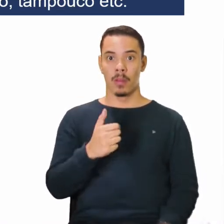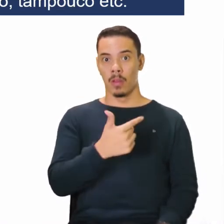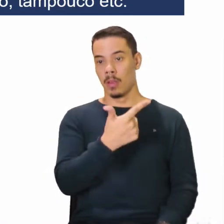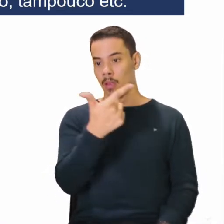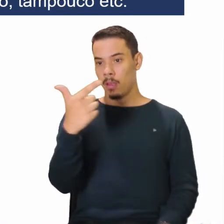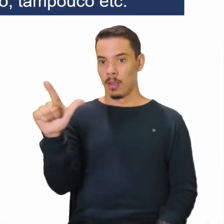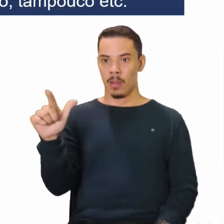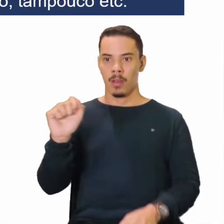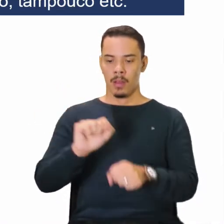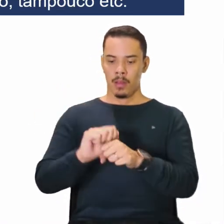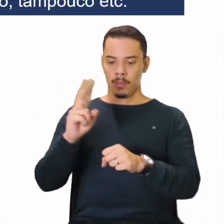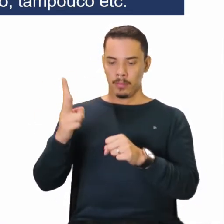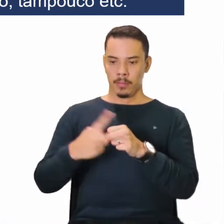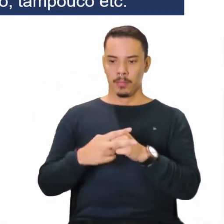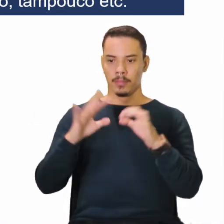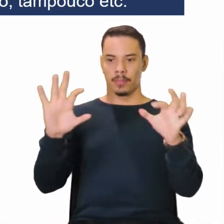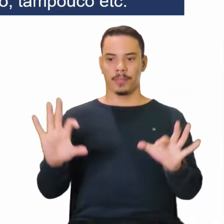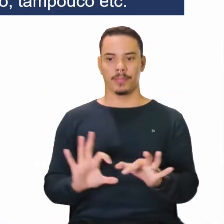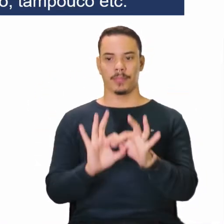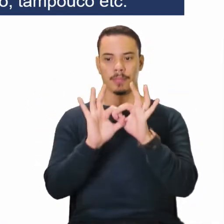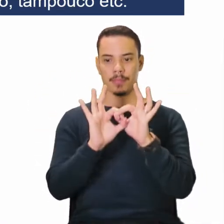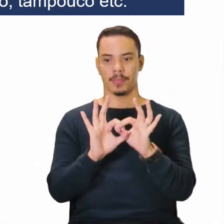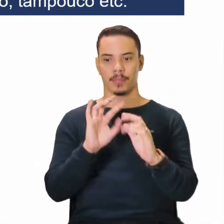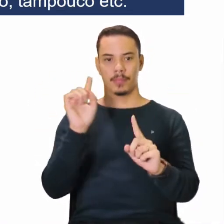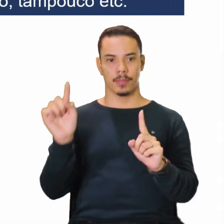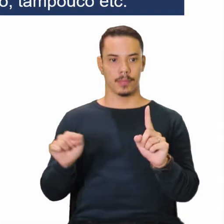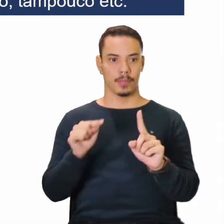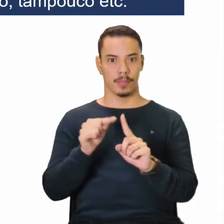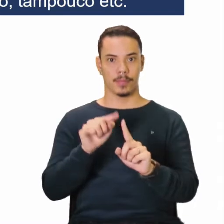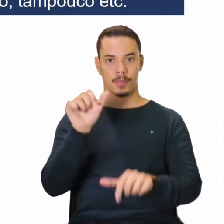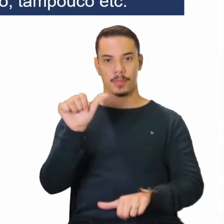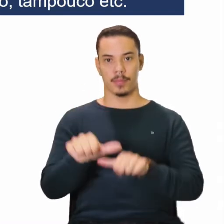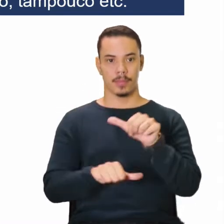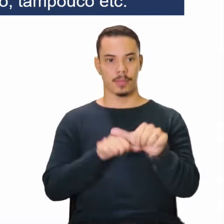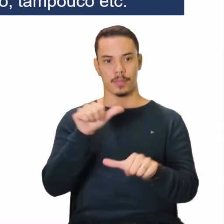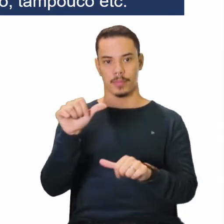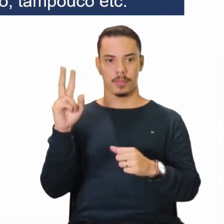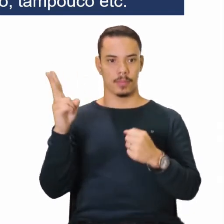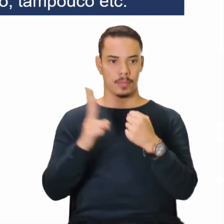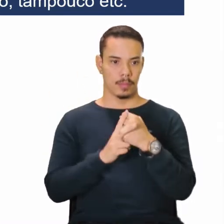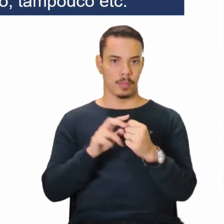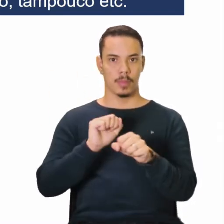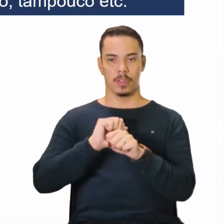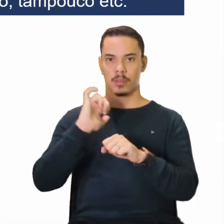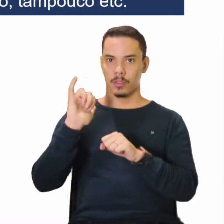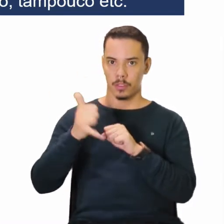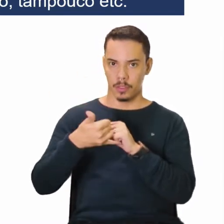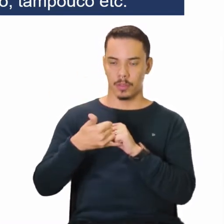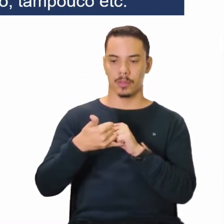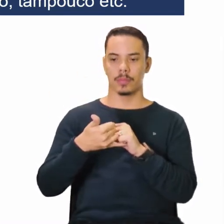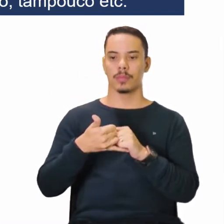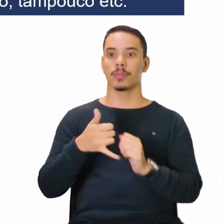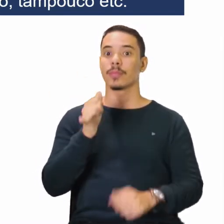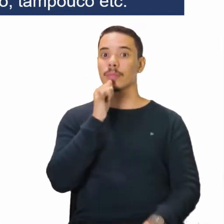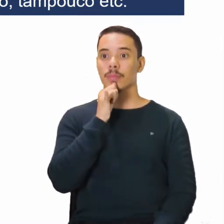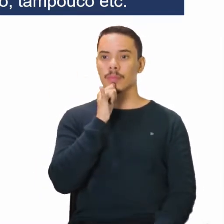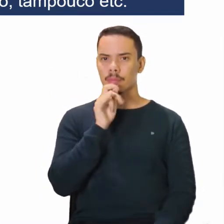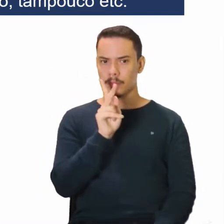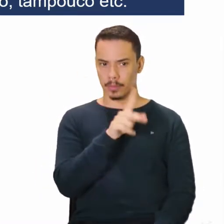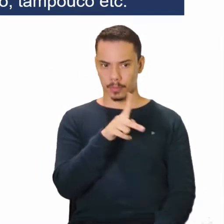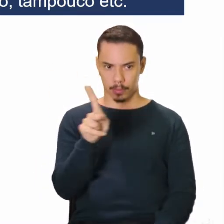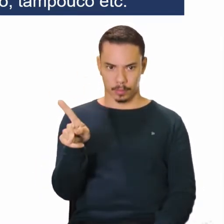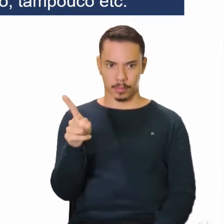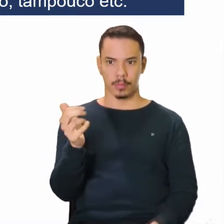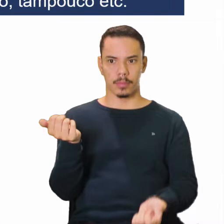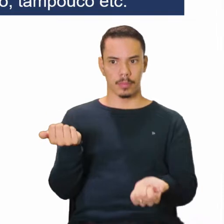esses advérbios para modificar um verbo, um adjetivo, um outro advérbio. Professora, vamos deixar